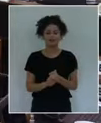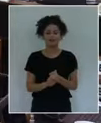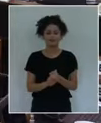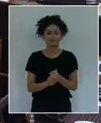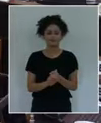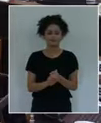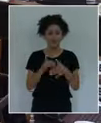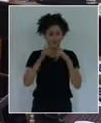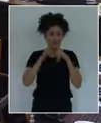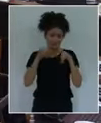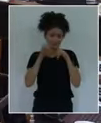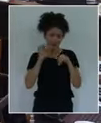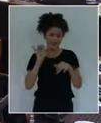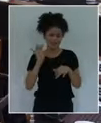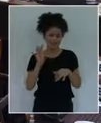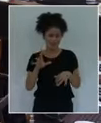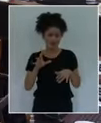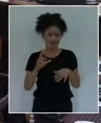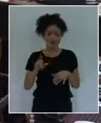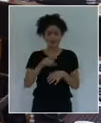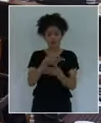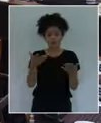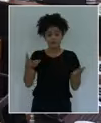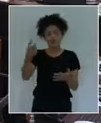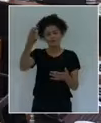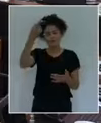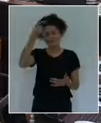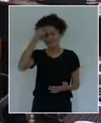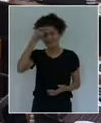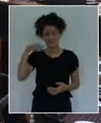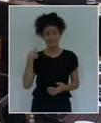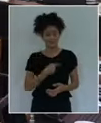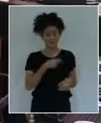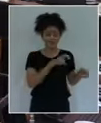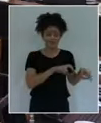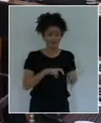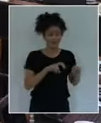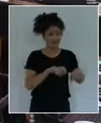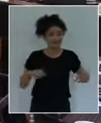aí que não sabiam ainda ficar ciente que foi muito castigada a nossa zona rural.